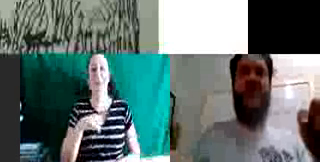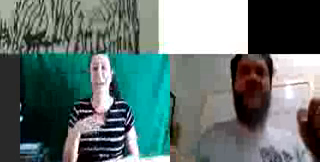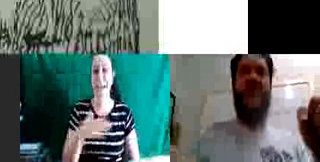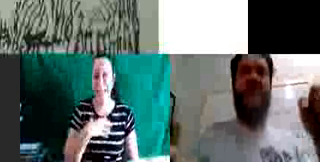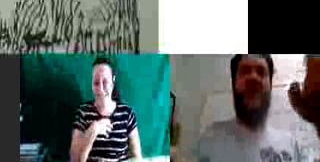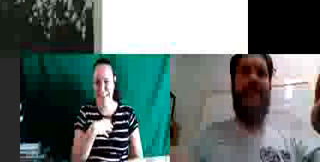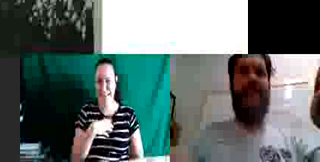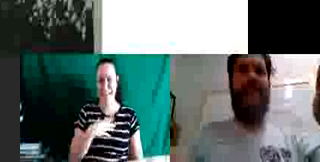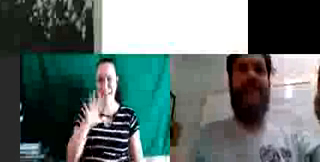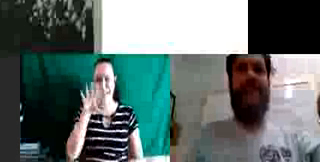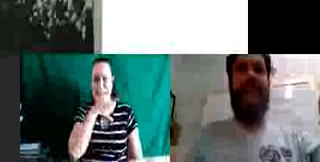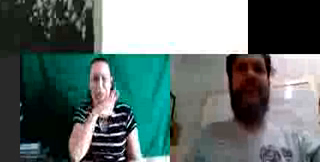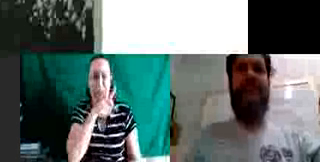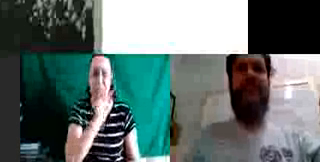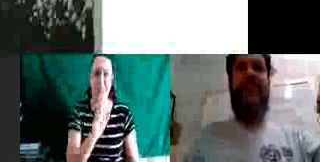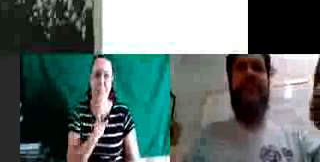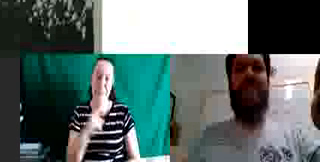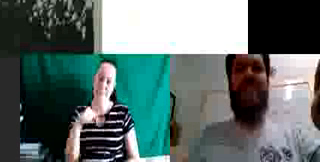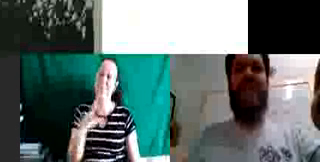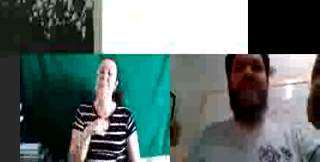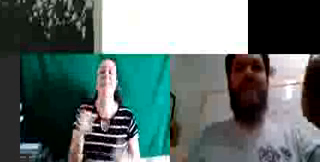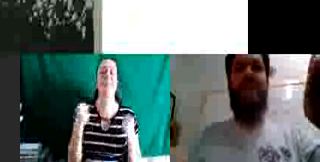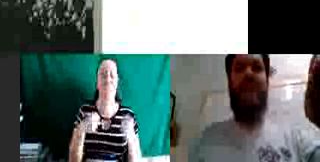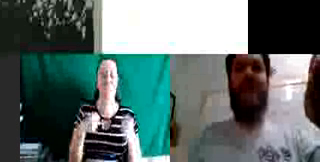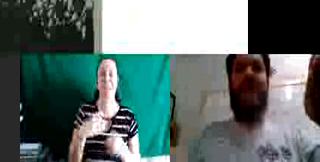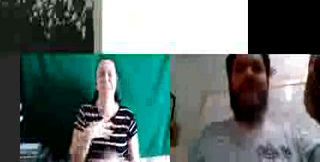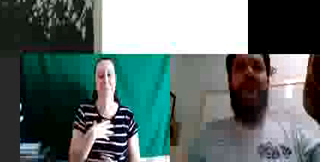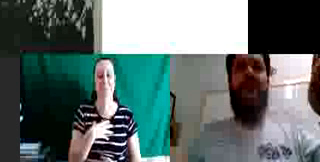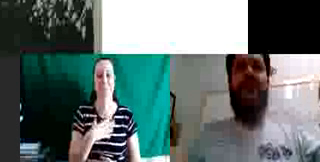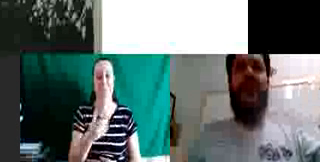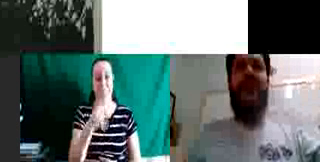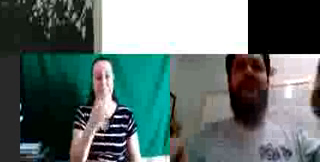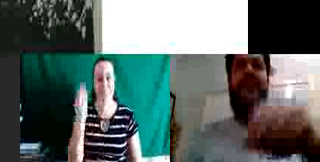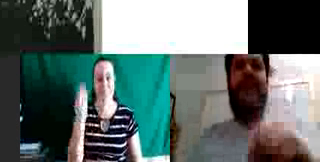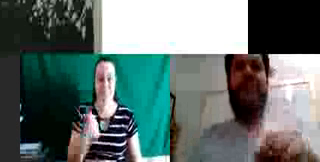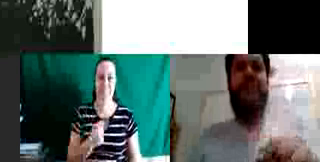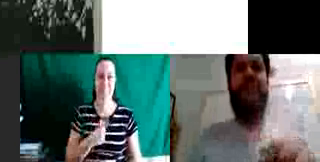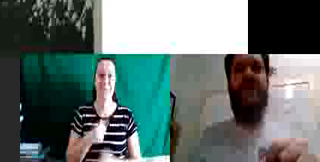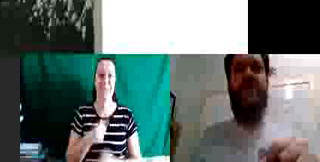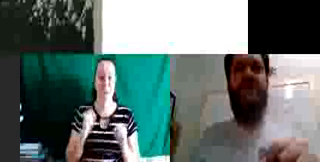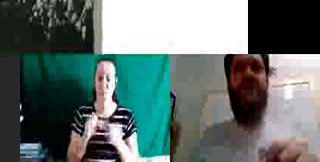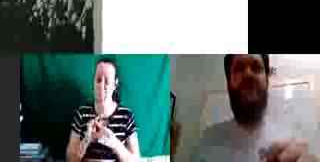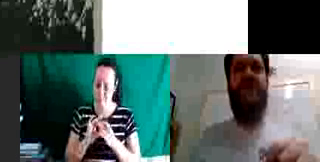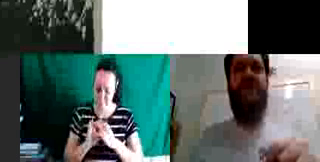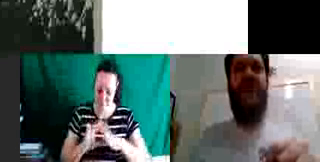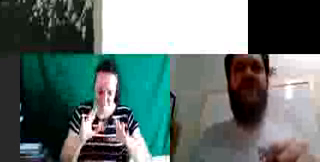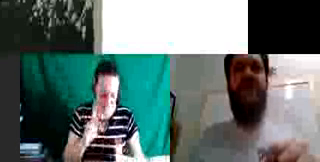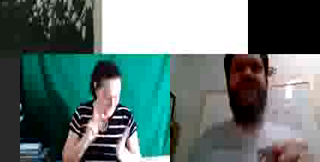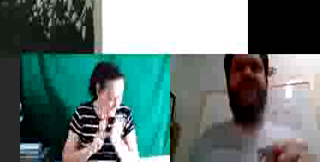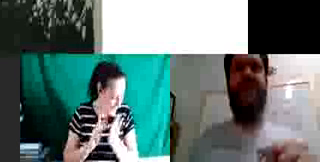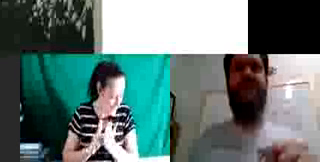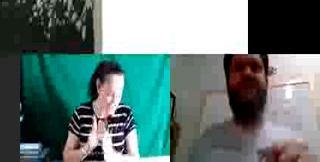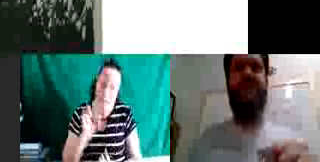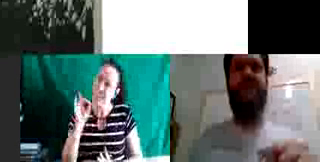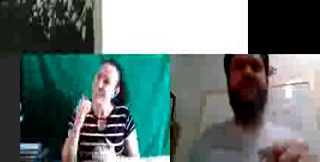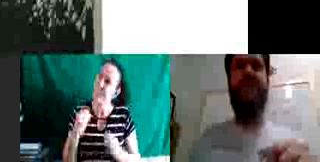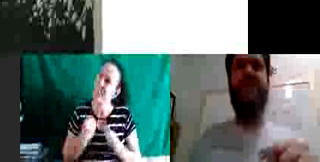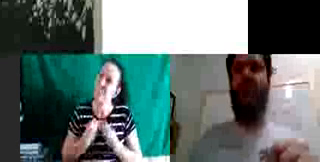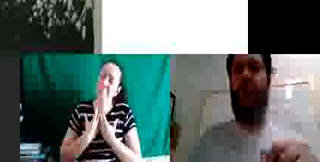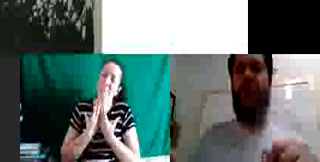né? Permitirei que a verdade de Deus desperte em minha vida. Estou pronto. Então você se mergulha no braço de